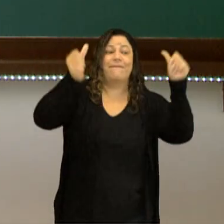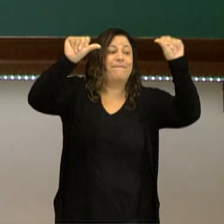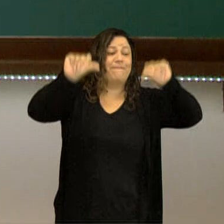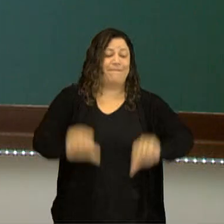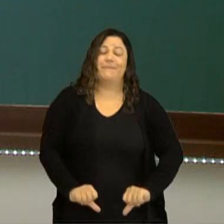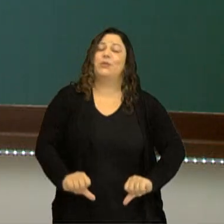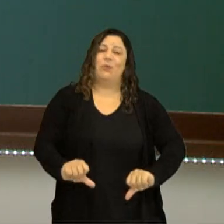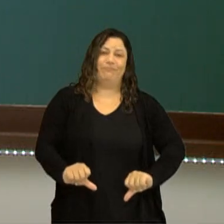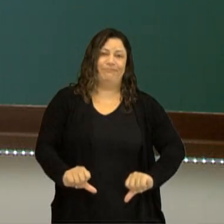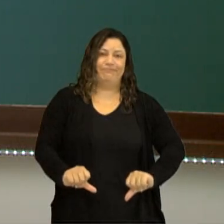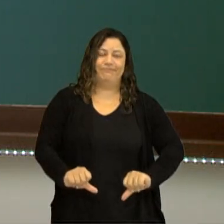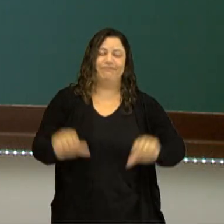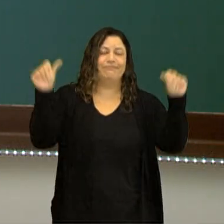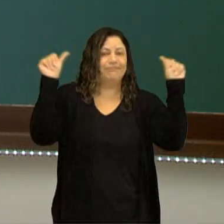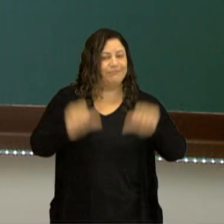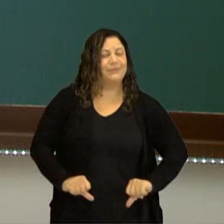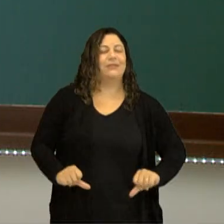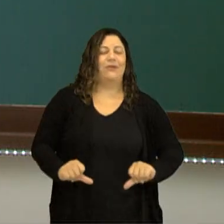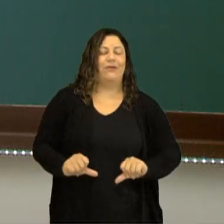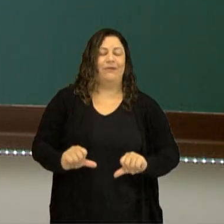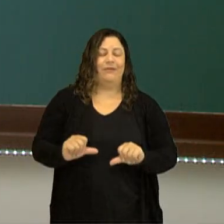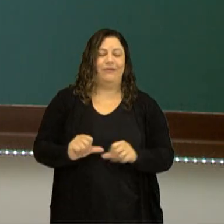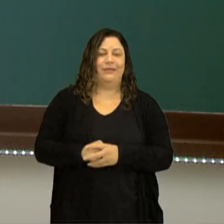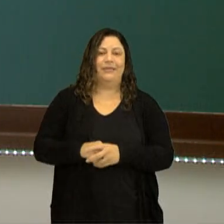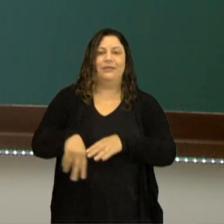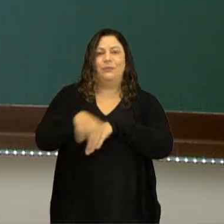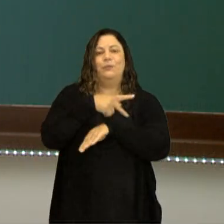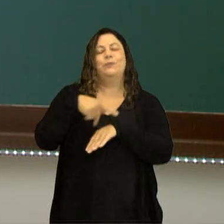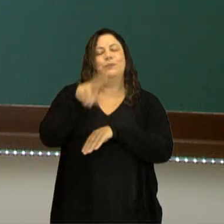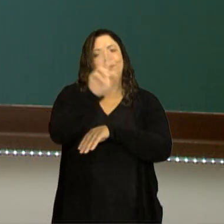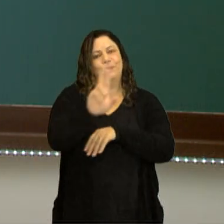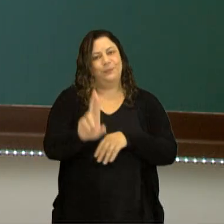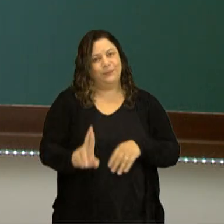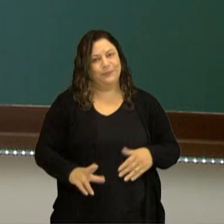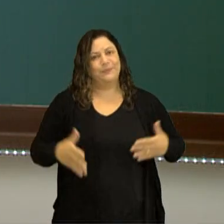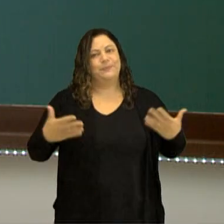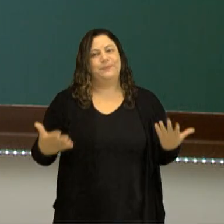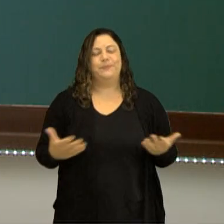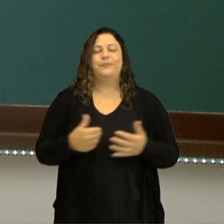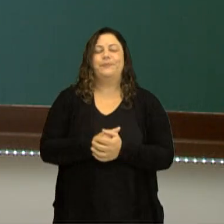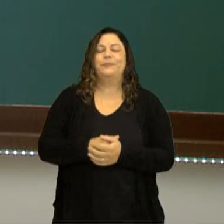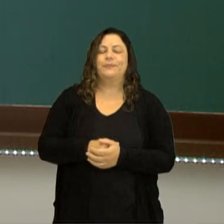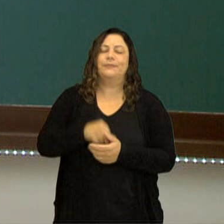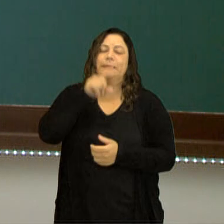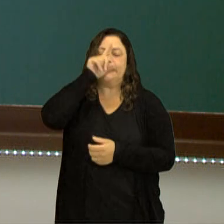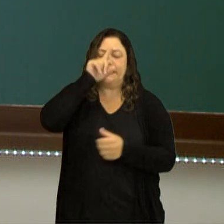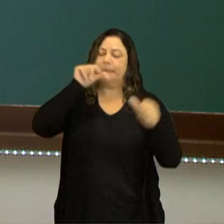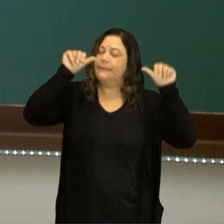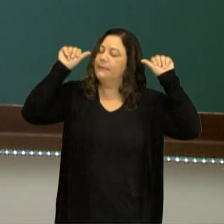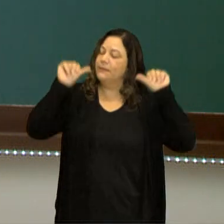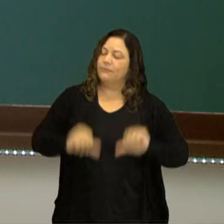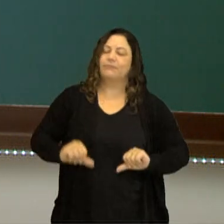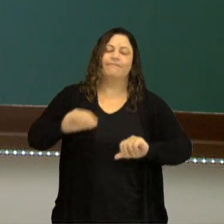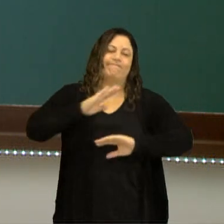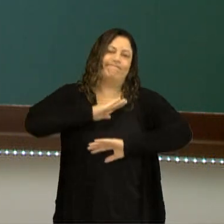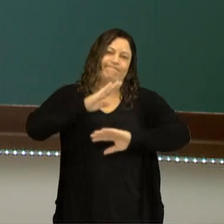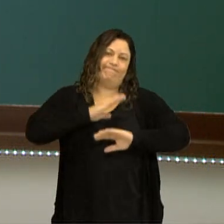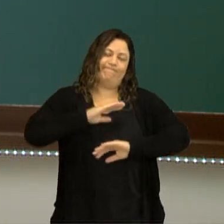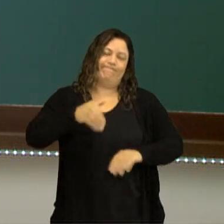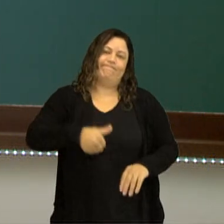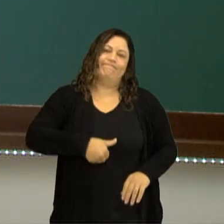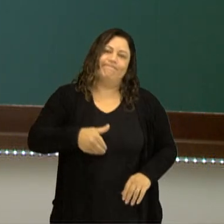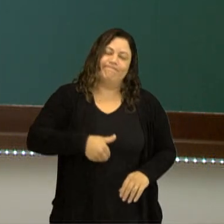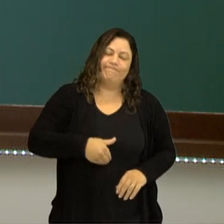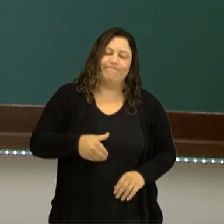piore ainda mais dentro da Rússia. Isso vai agravar mais ainda a situação de fome